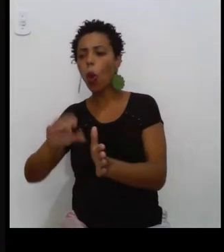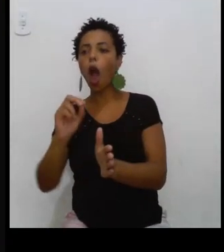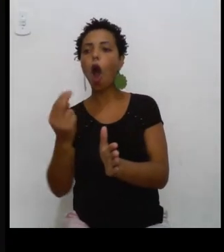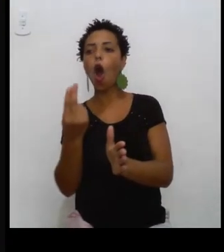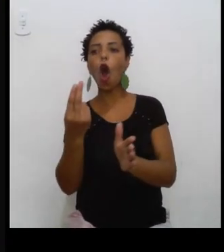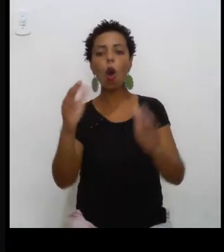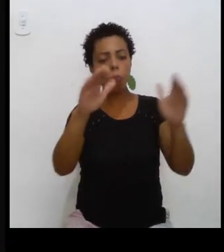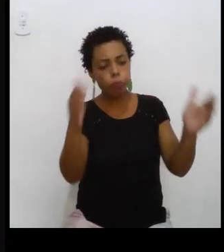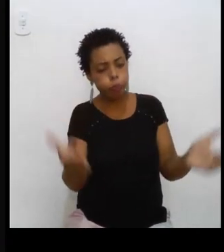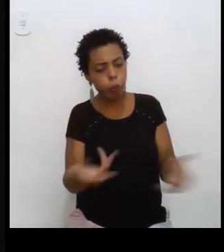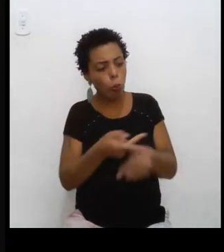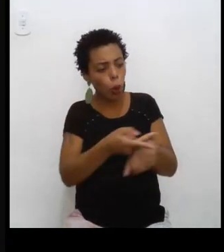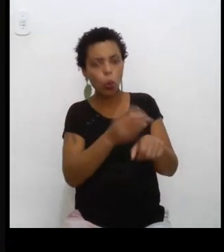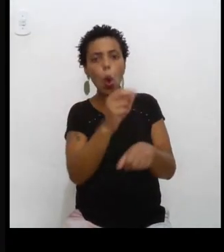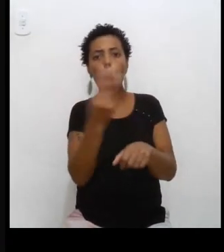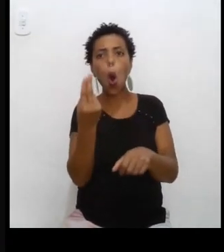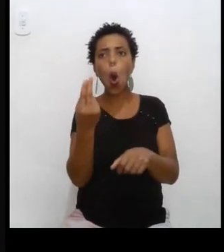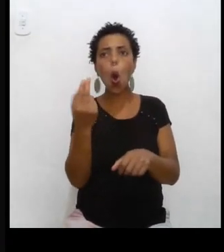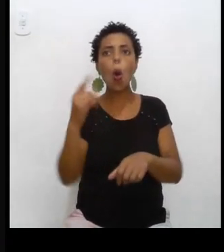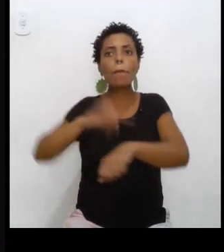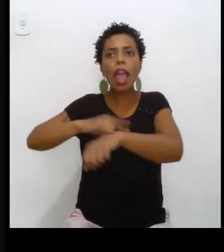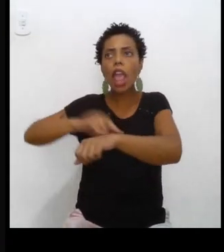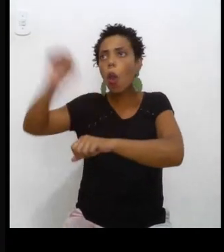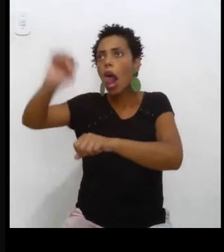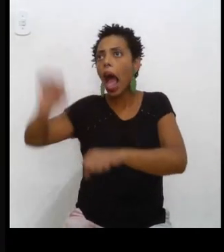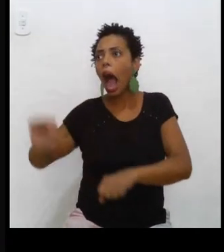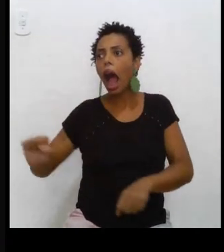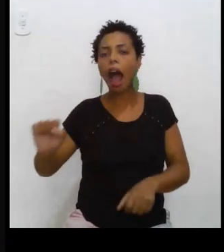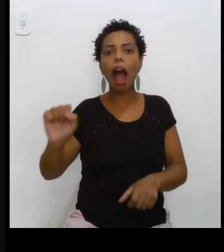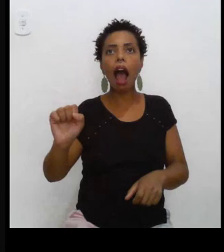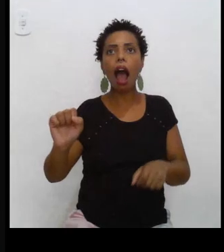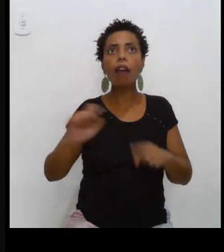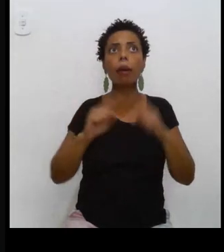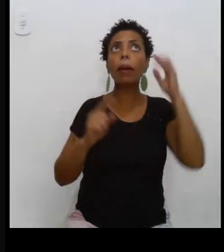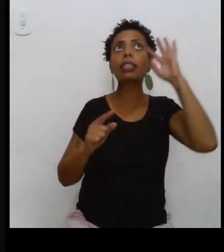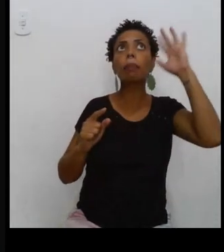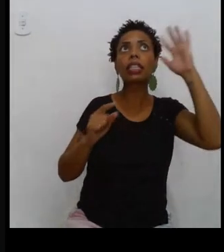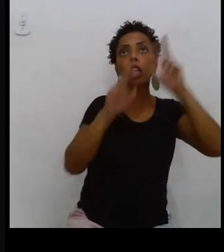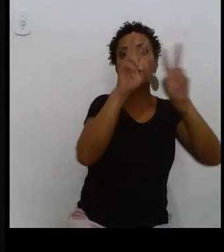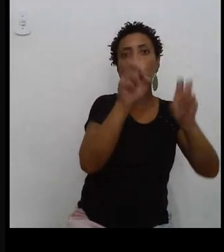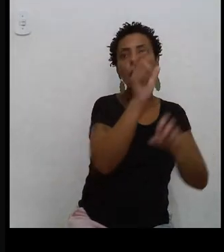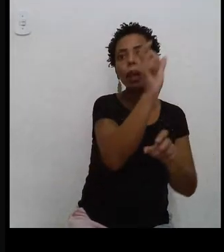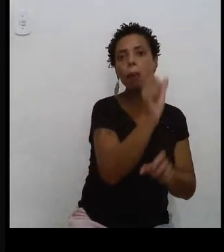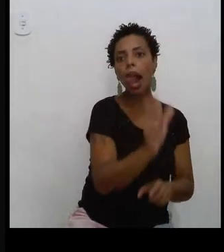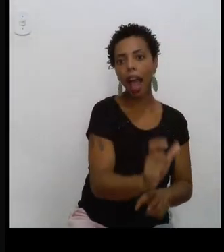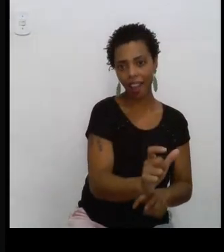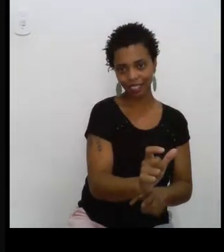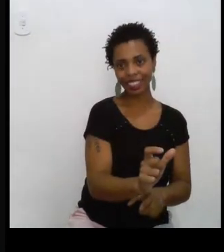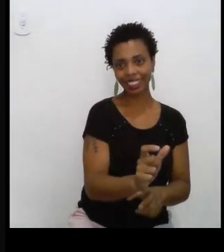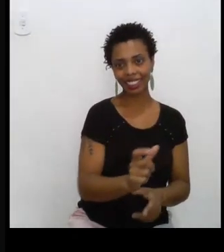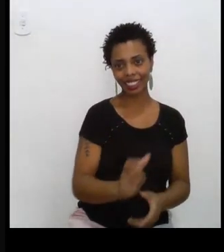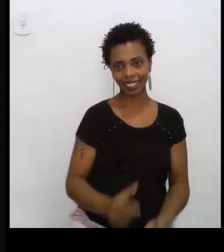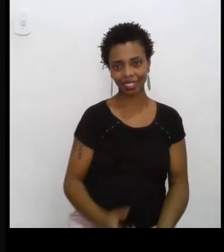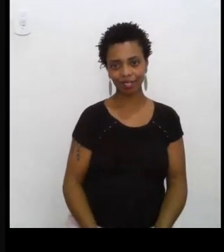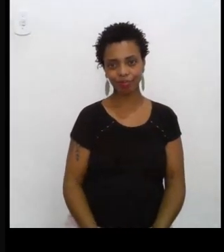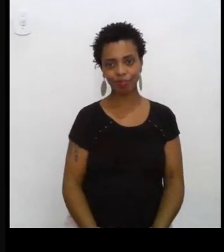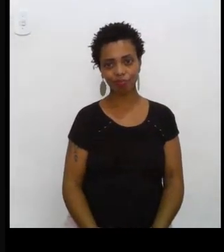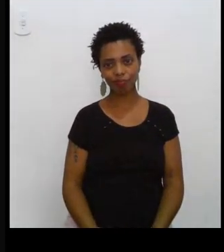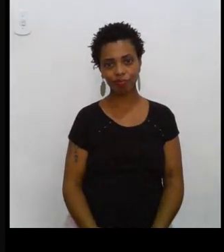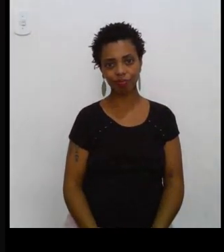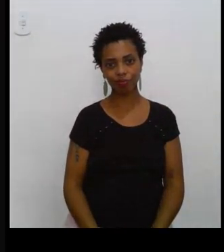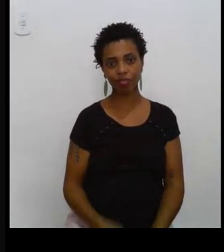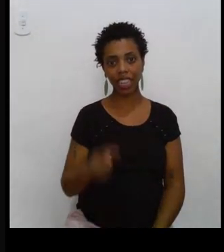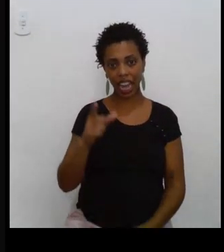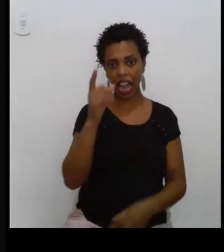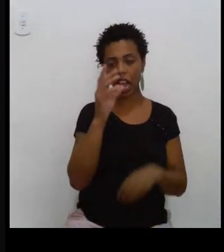lavar o banheiro enquanto pensa sobre isso assim esse conhecimento